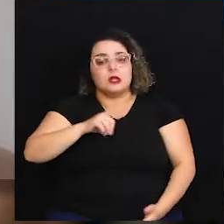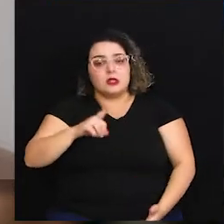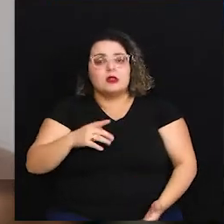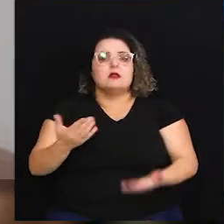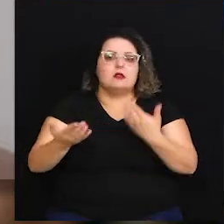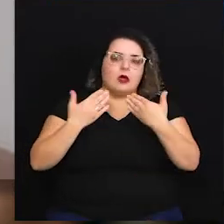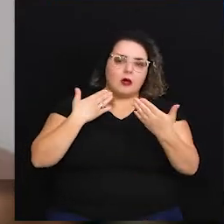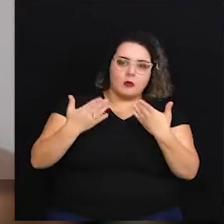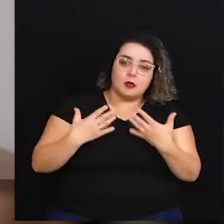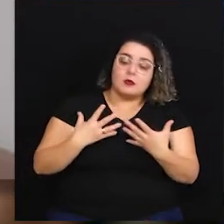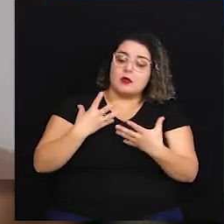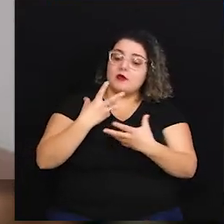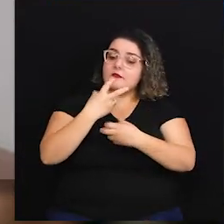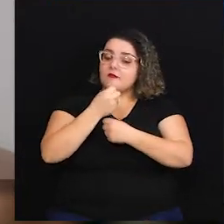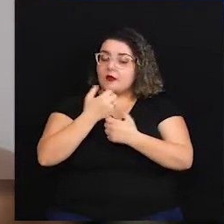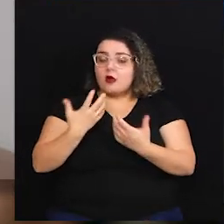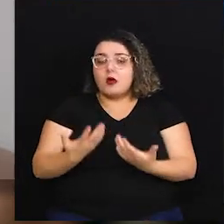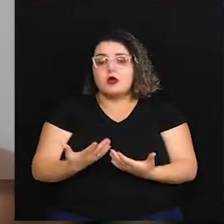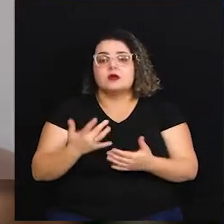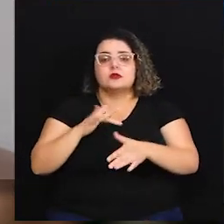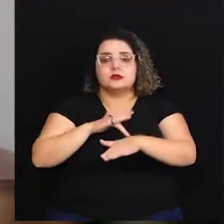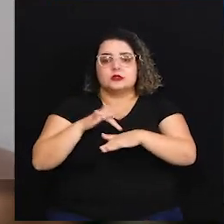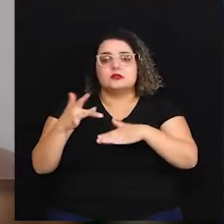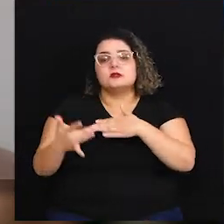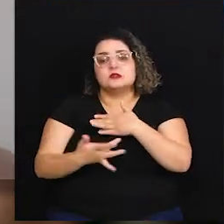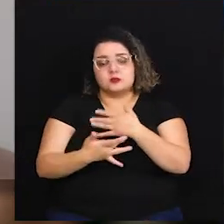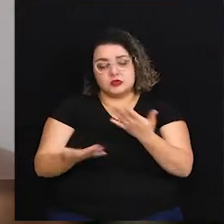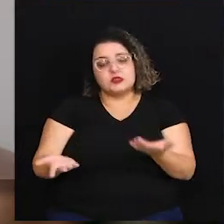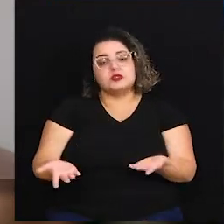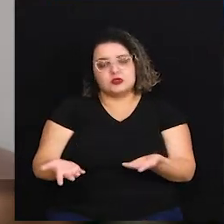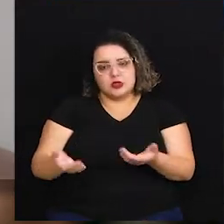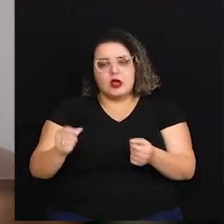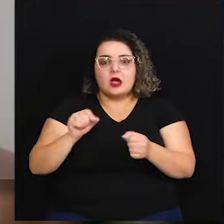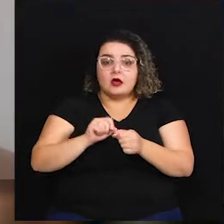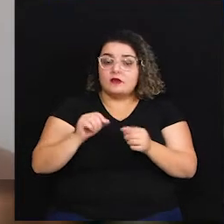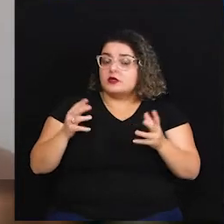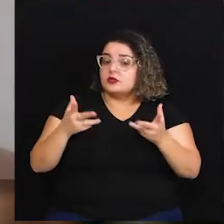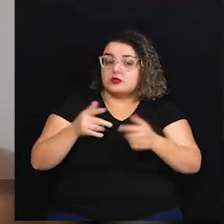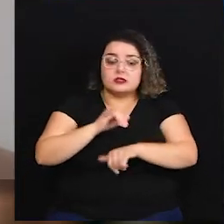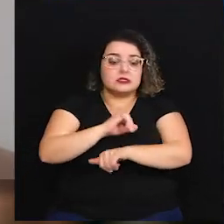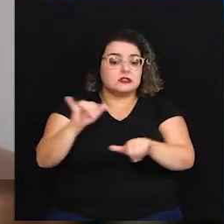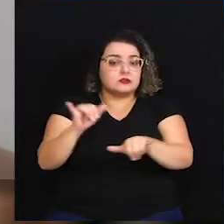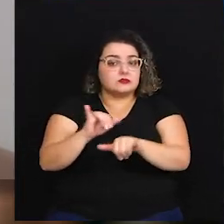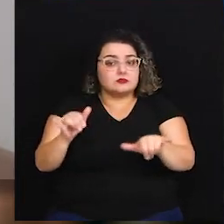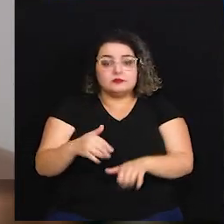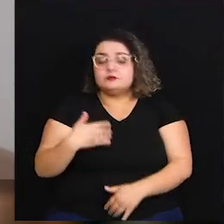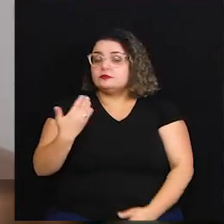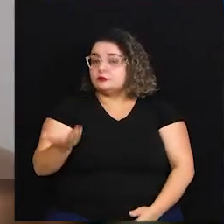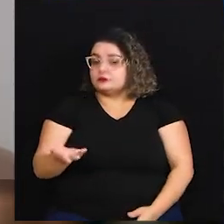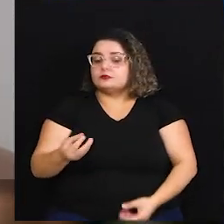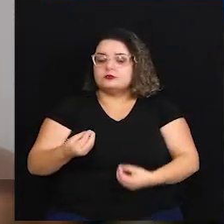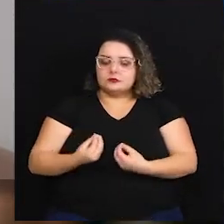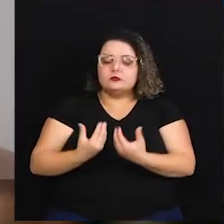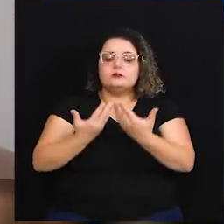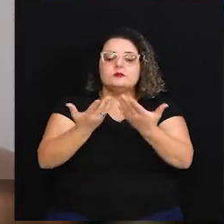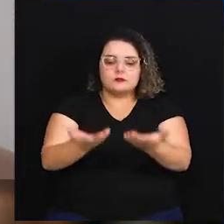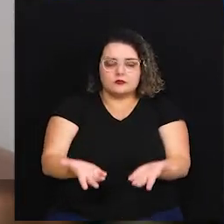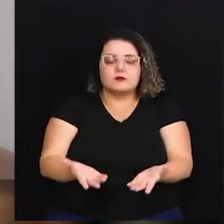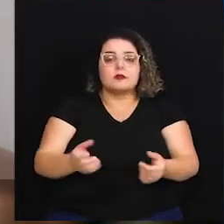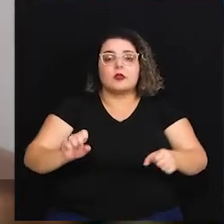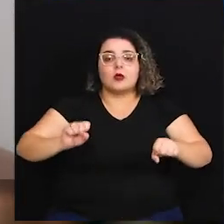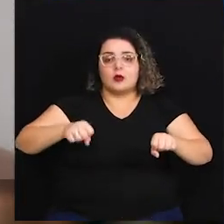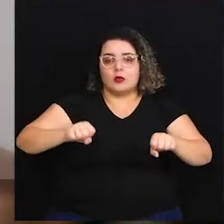uma comunicação bem forte nas mídias com elas. Então, eu fazia toda essa divulgação por lá e as entregas eram feitas